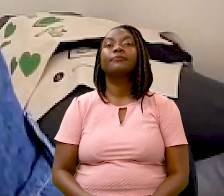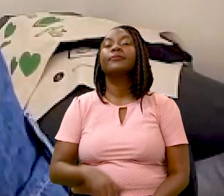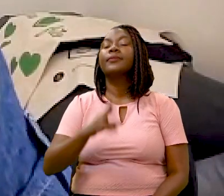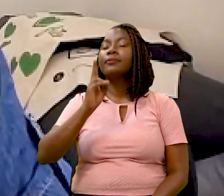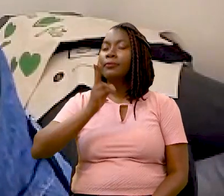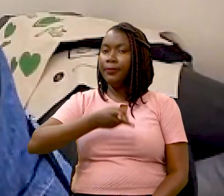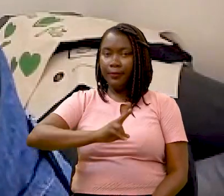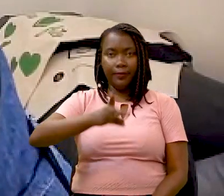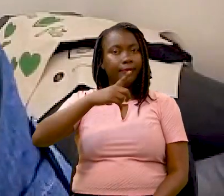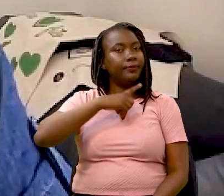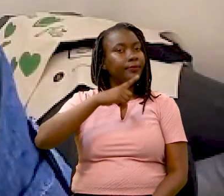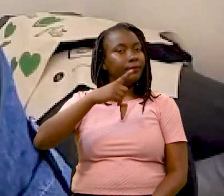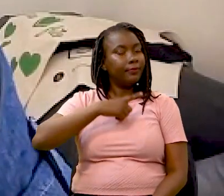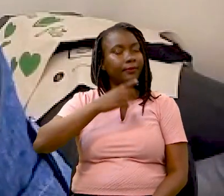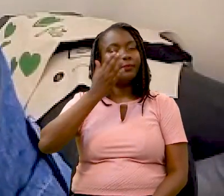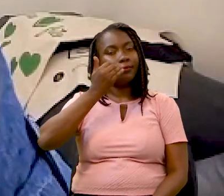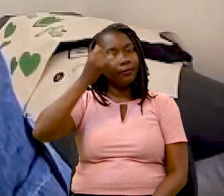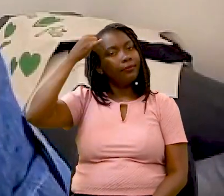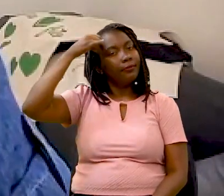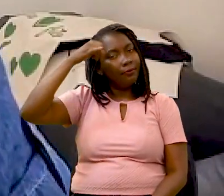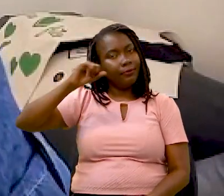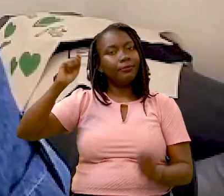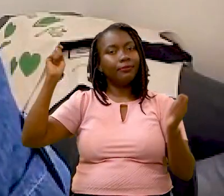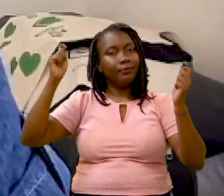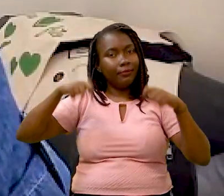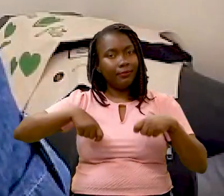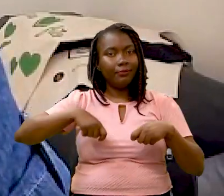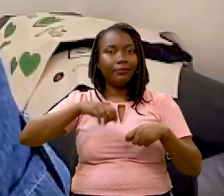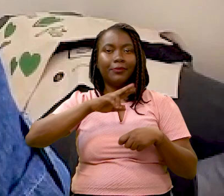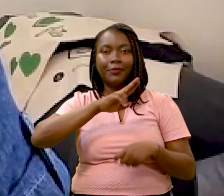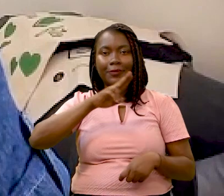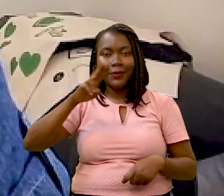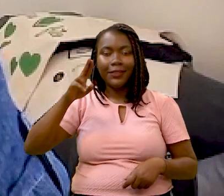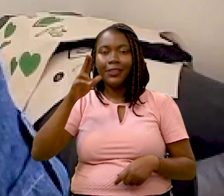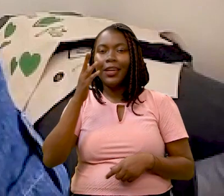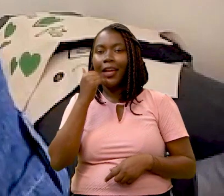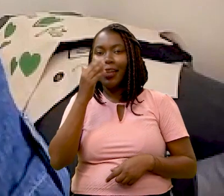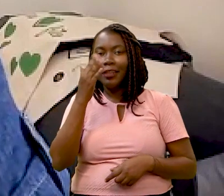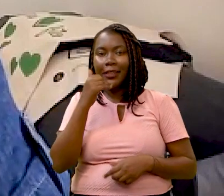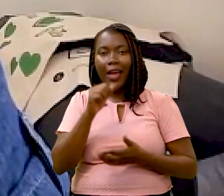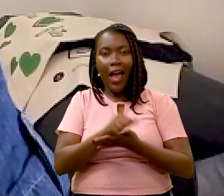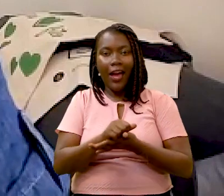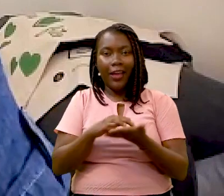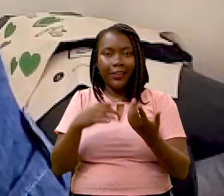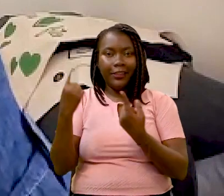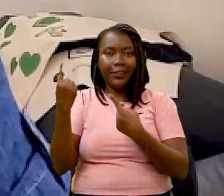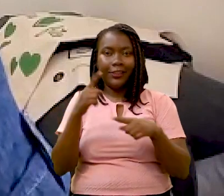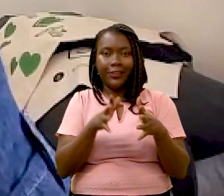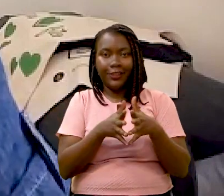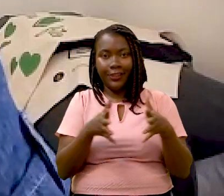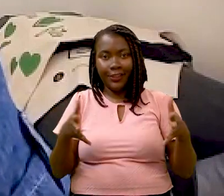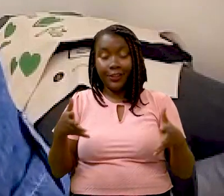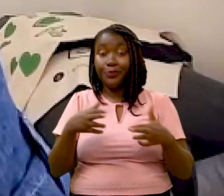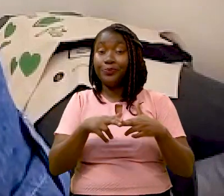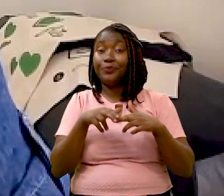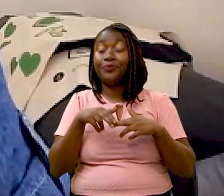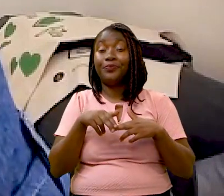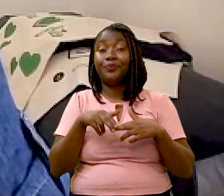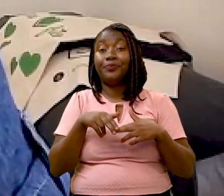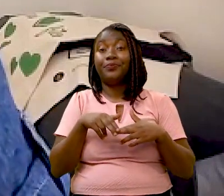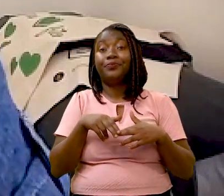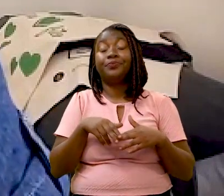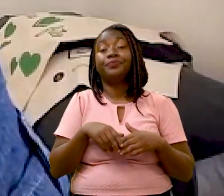Sempre temos alimentos que são preventivos, que são os chamados alimentos com atividade anti-inflamatória. O que é um alimento com